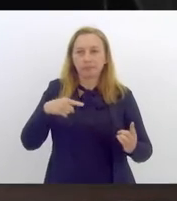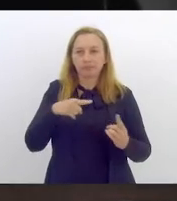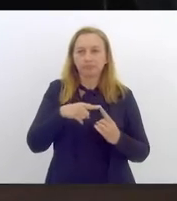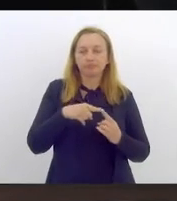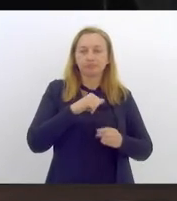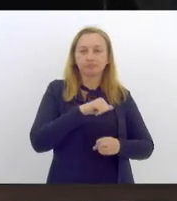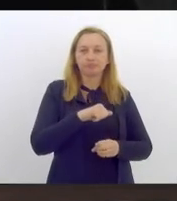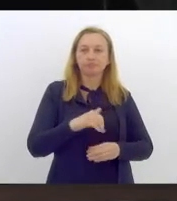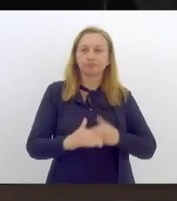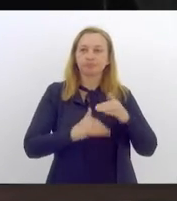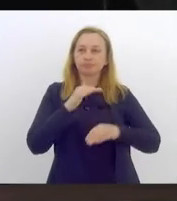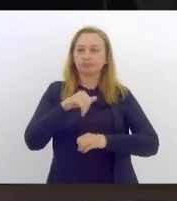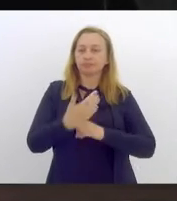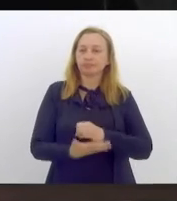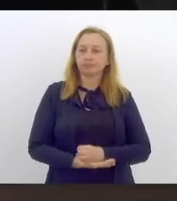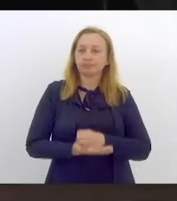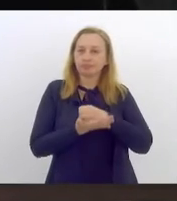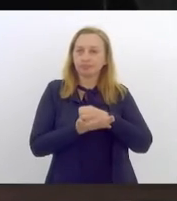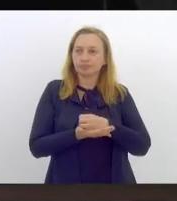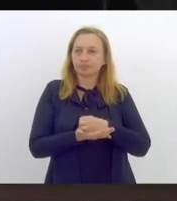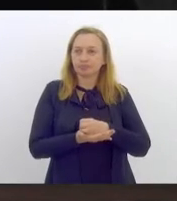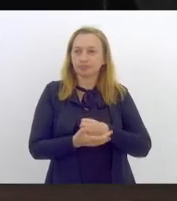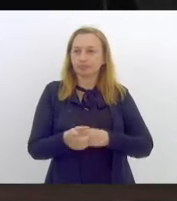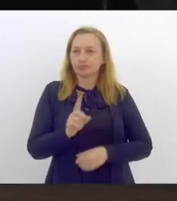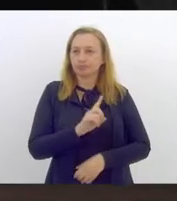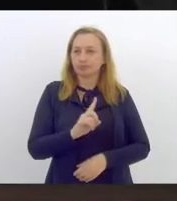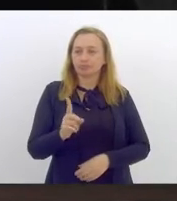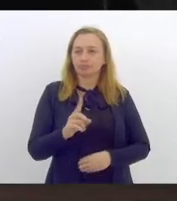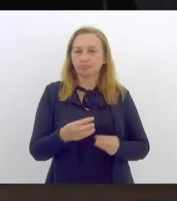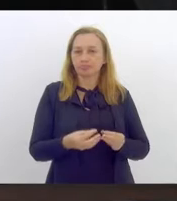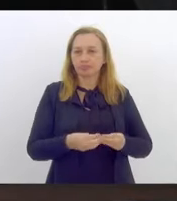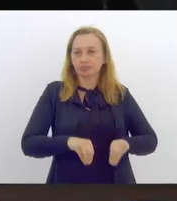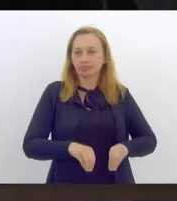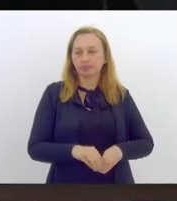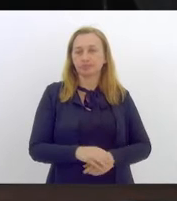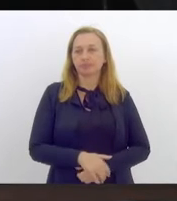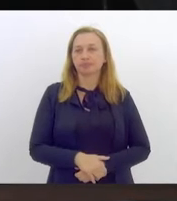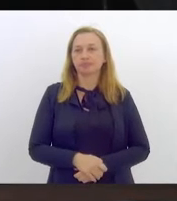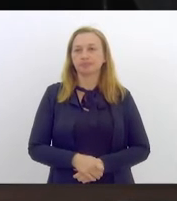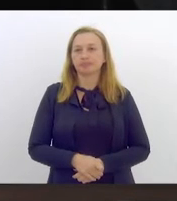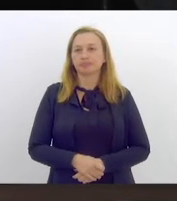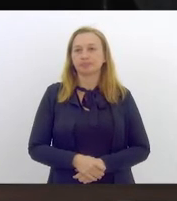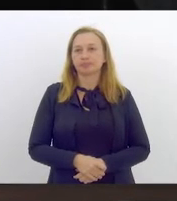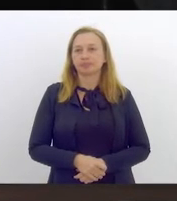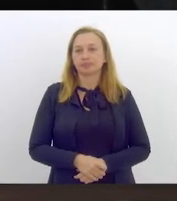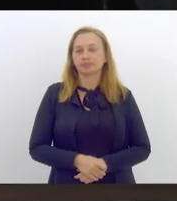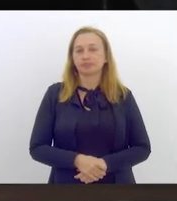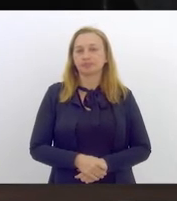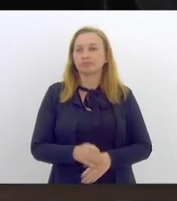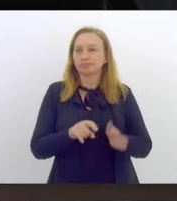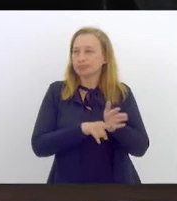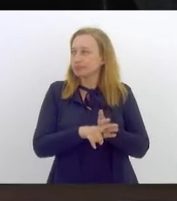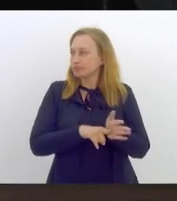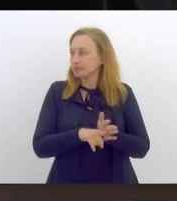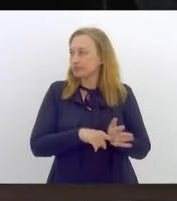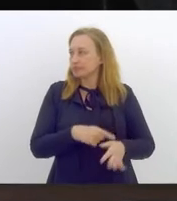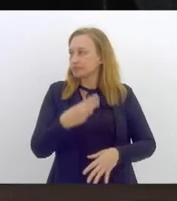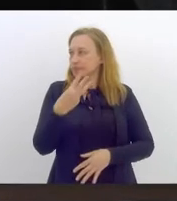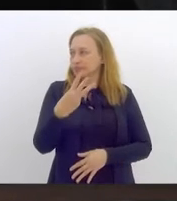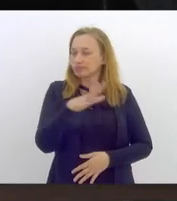Desenvolvimento Sustentável, por certo, não serão atingidos. E aí a gente vai para a análise de três